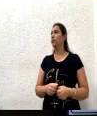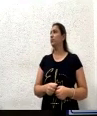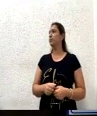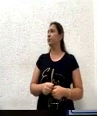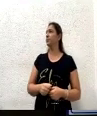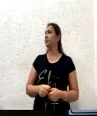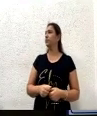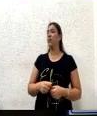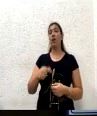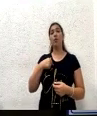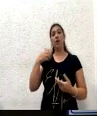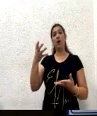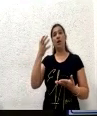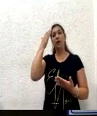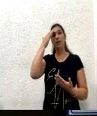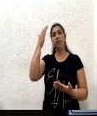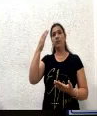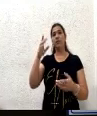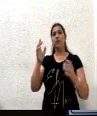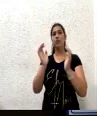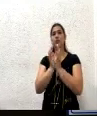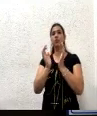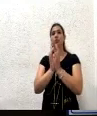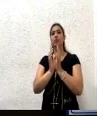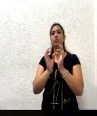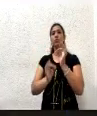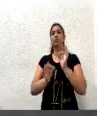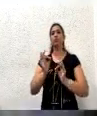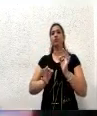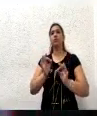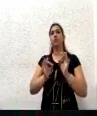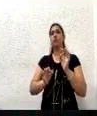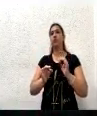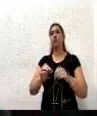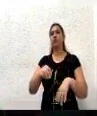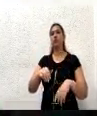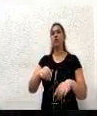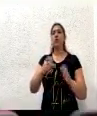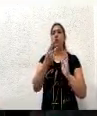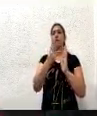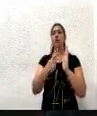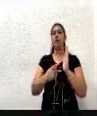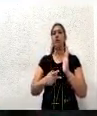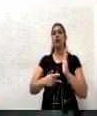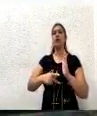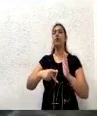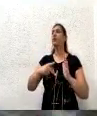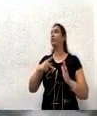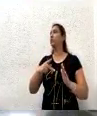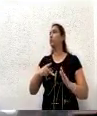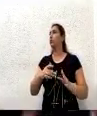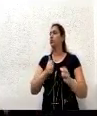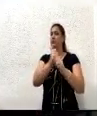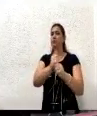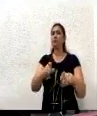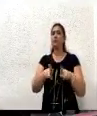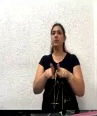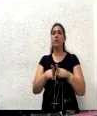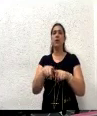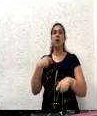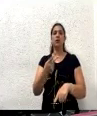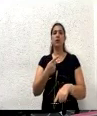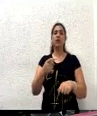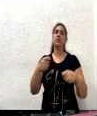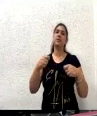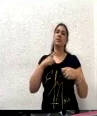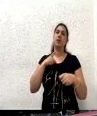fazer um agradecimento à equipe do jurídico, ao Josias, né, porque o projeto, como vocês podem ver, é um projeto substitutivo, né, então nós tivemos, né,